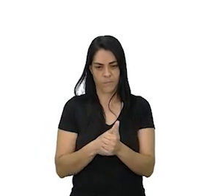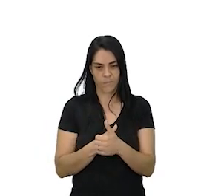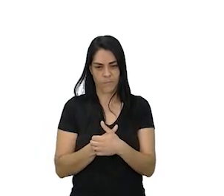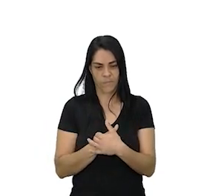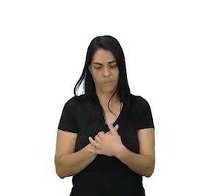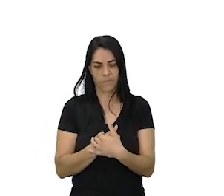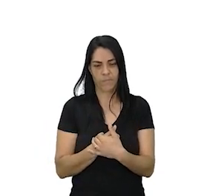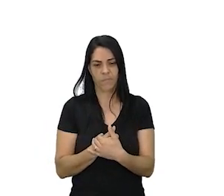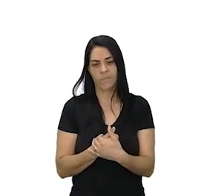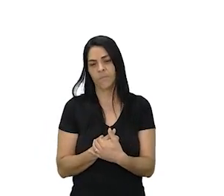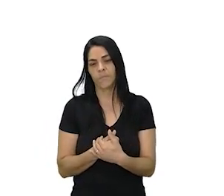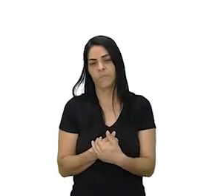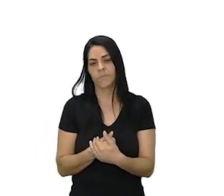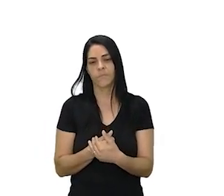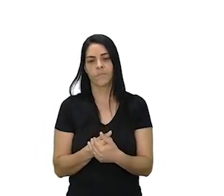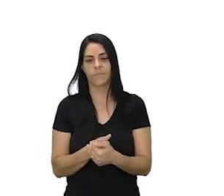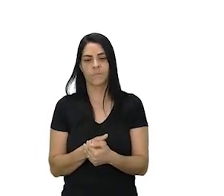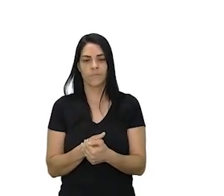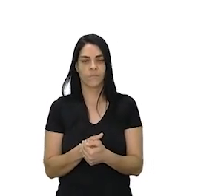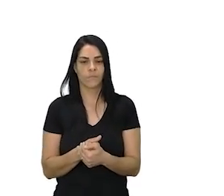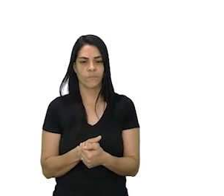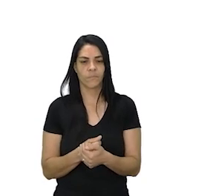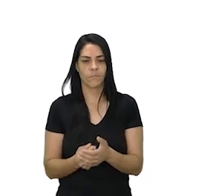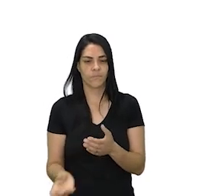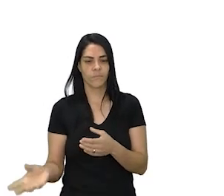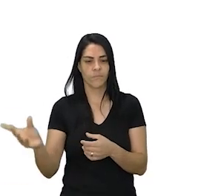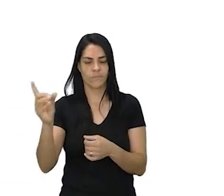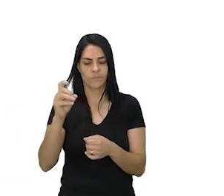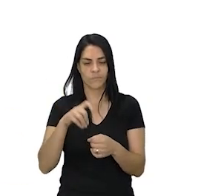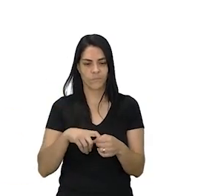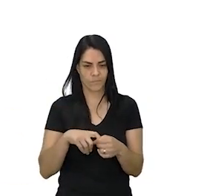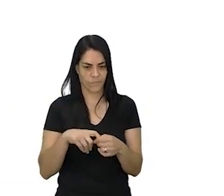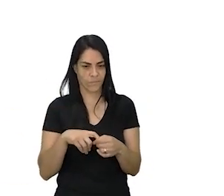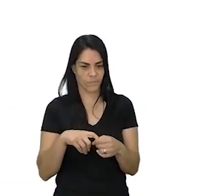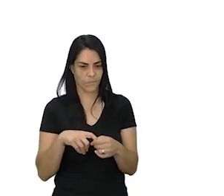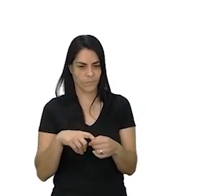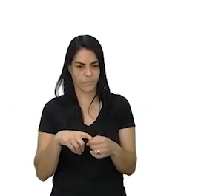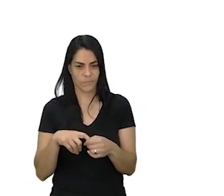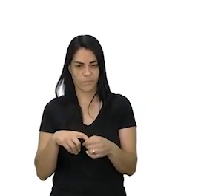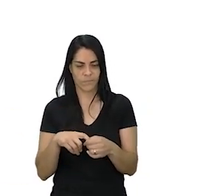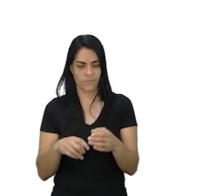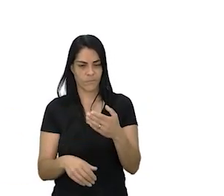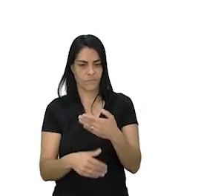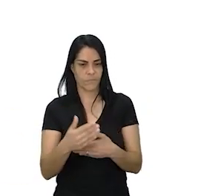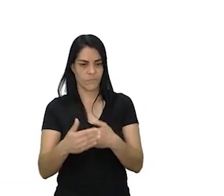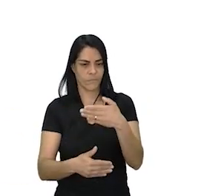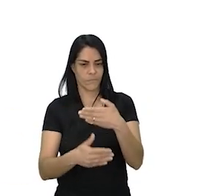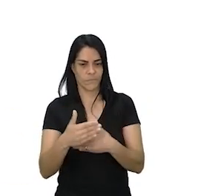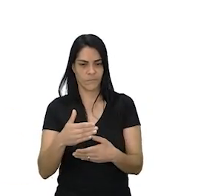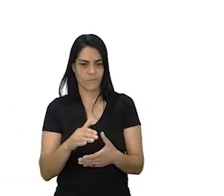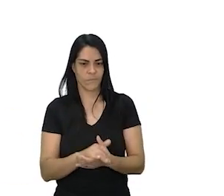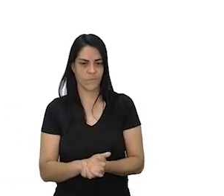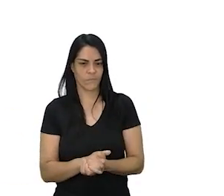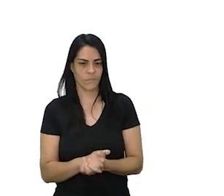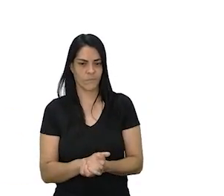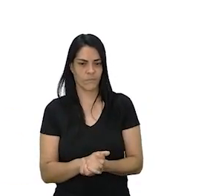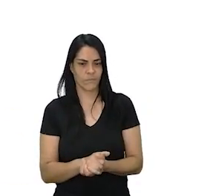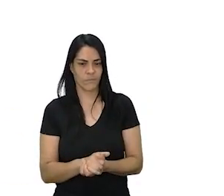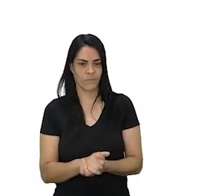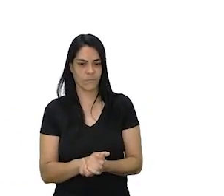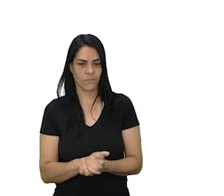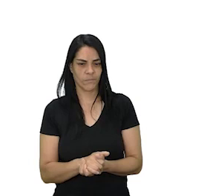virando novamente à esquerda e retornando aqui em frente novamente ao